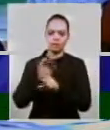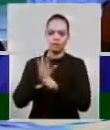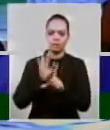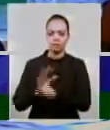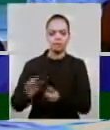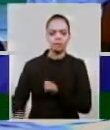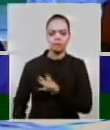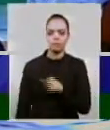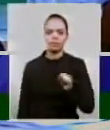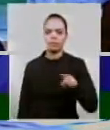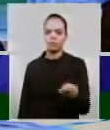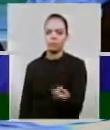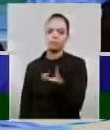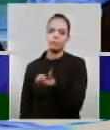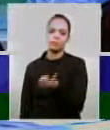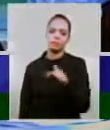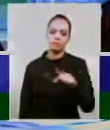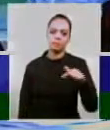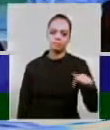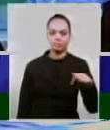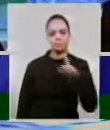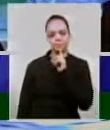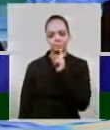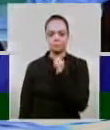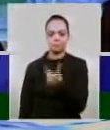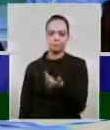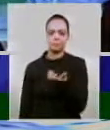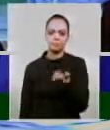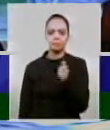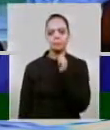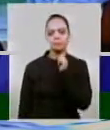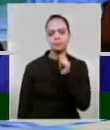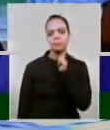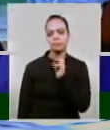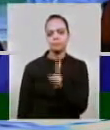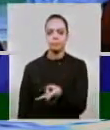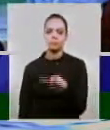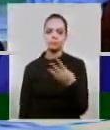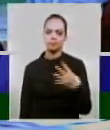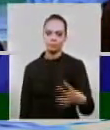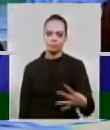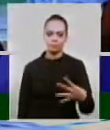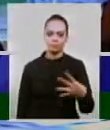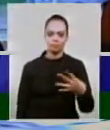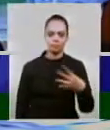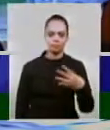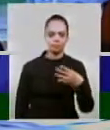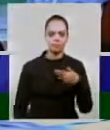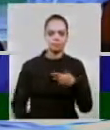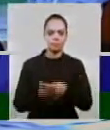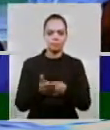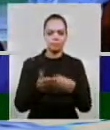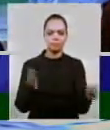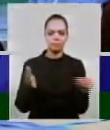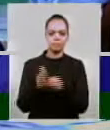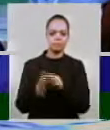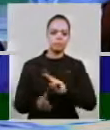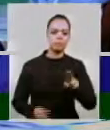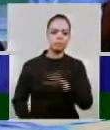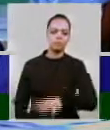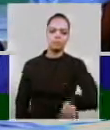número 8.637, de 26 de abril de 2004, que delimita e denomina a